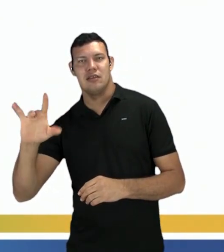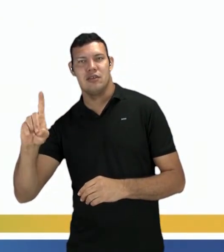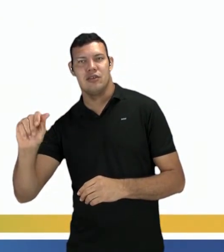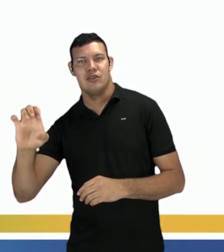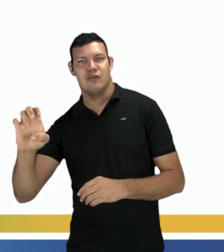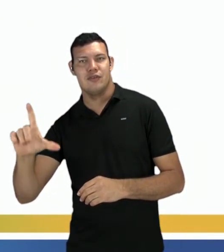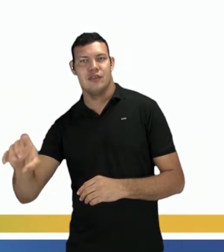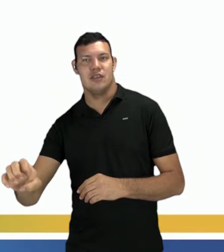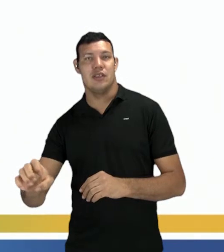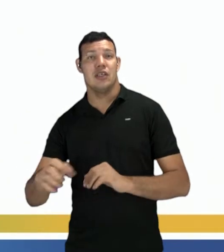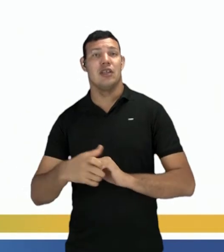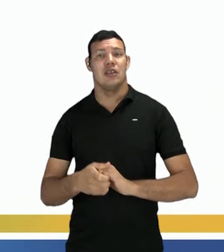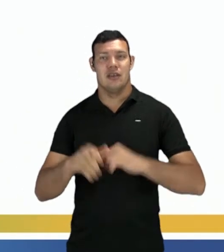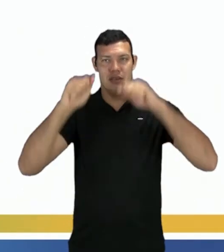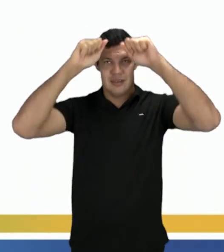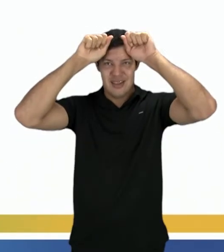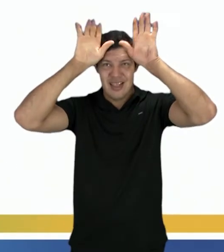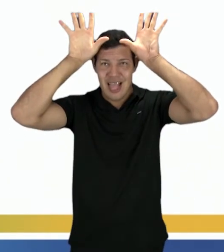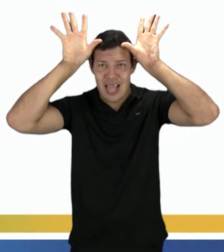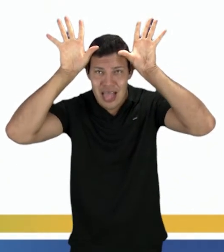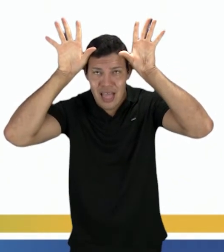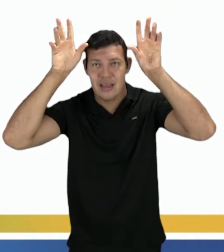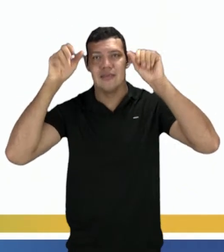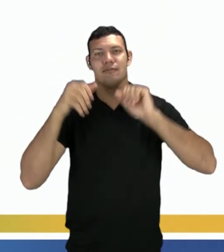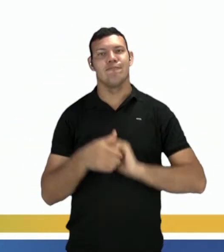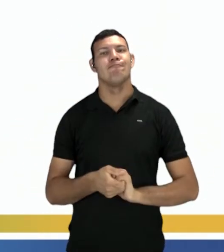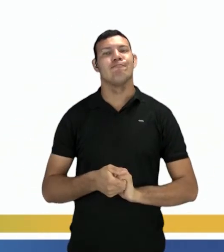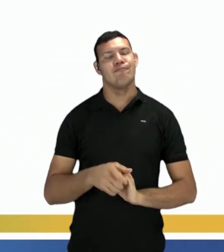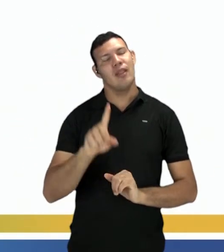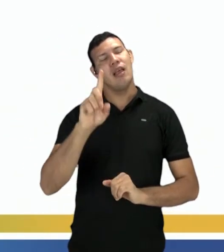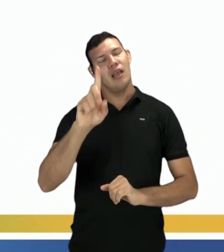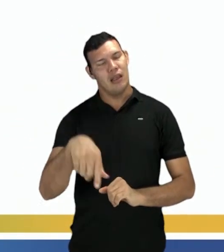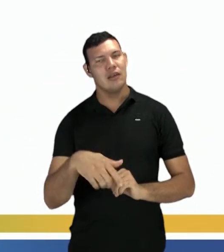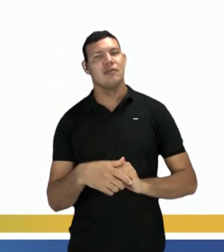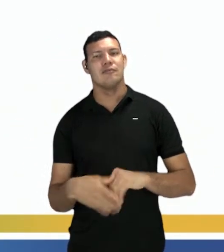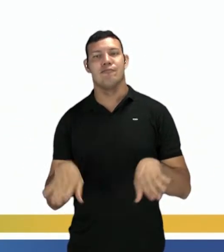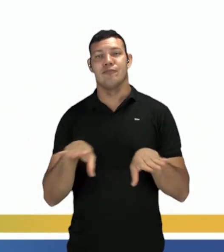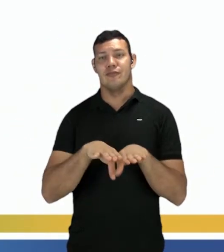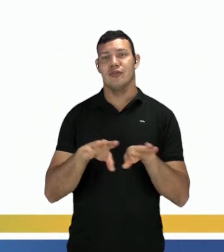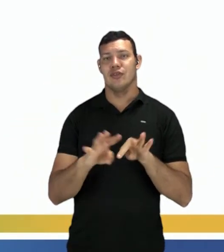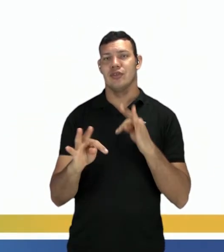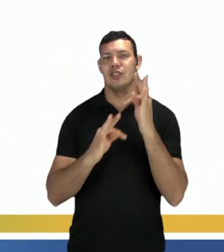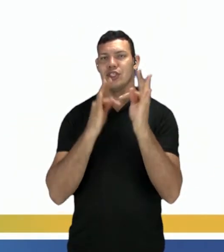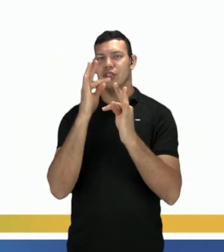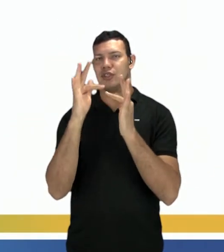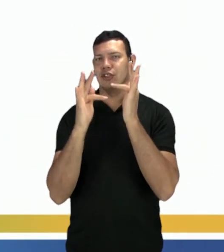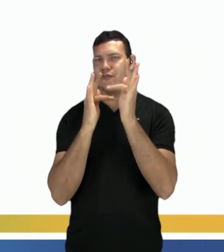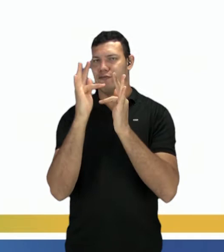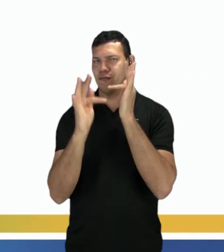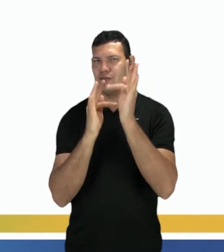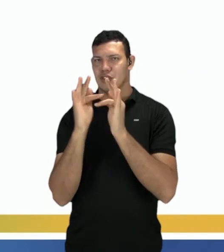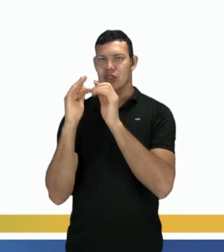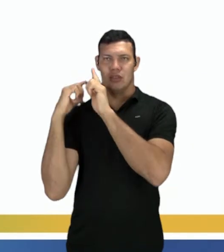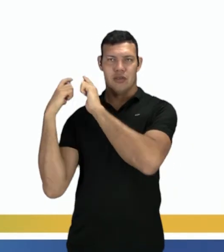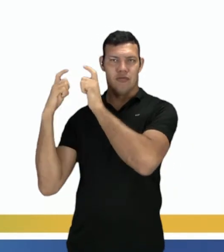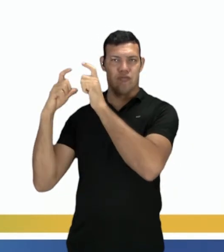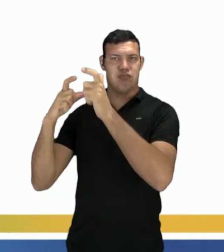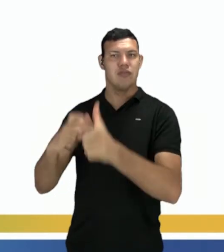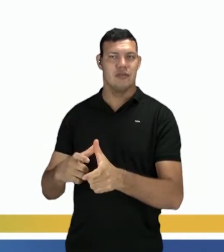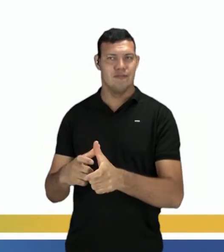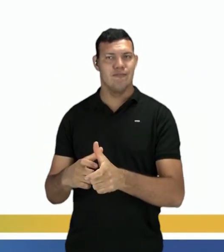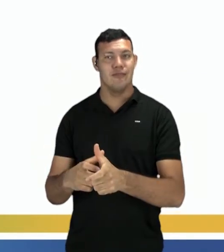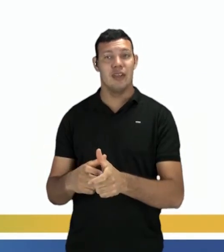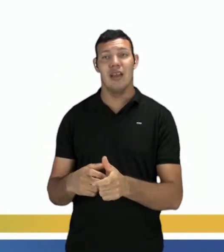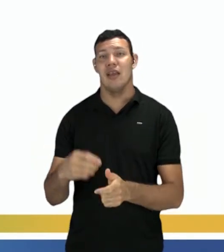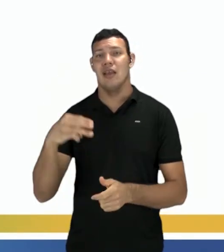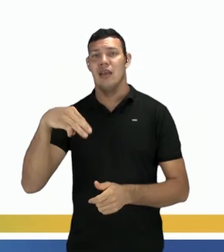também, a gente pode citar também aqui. A ruptura com a física clássica, Galileu, Newton, o surgimento da mecânica quântica. Veja